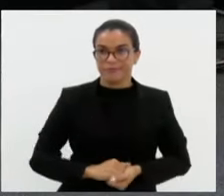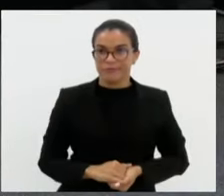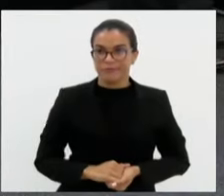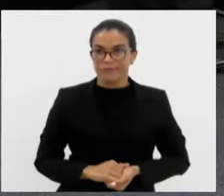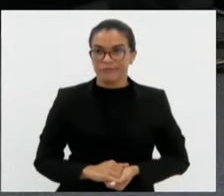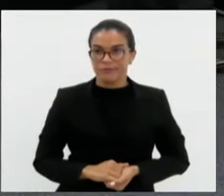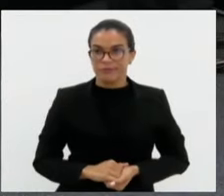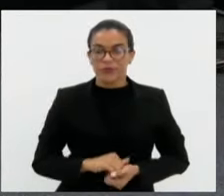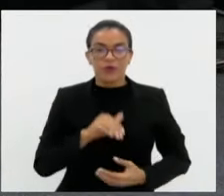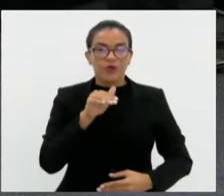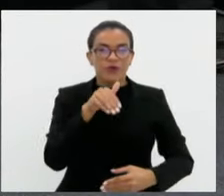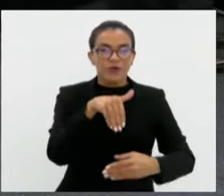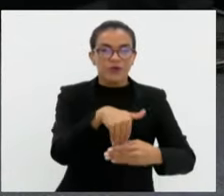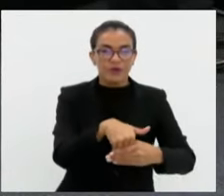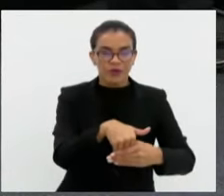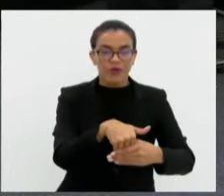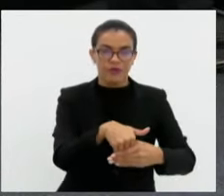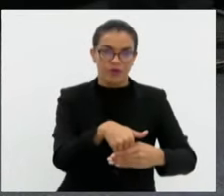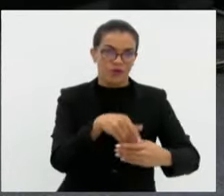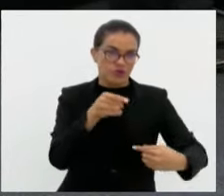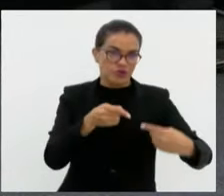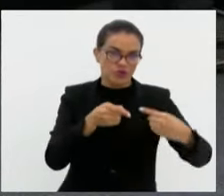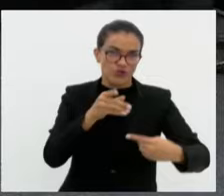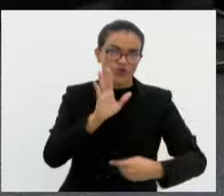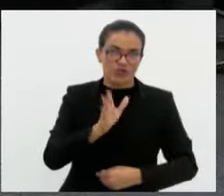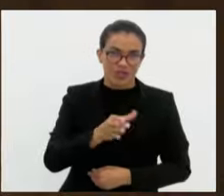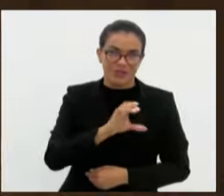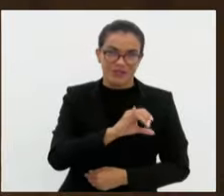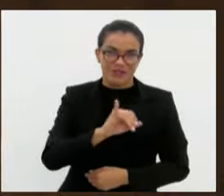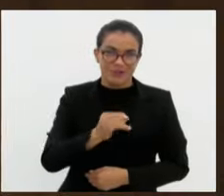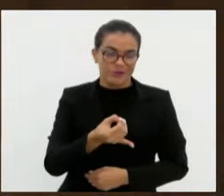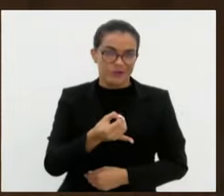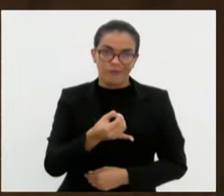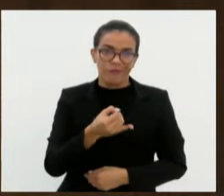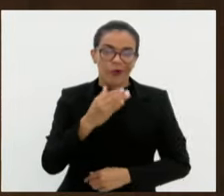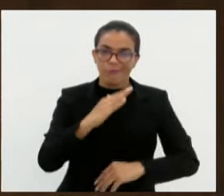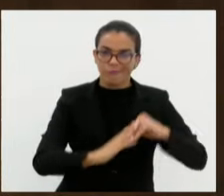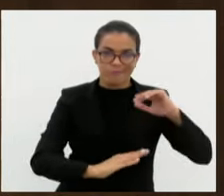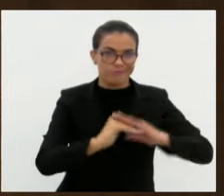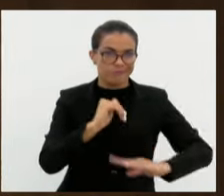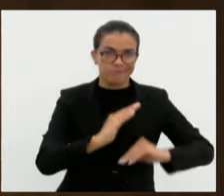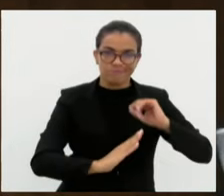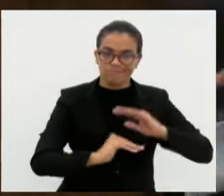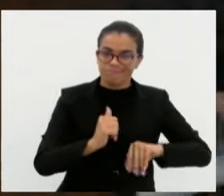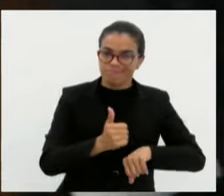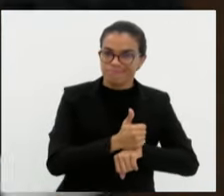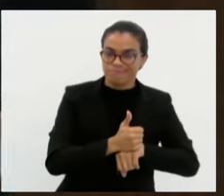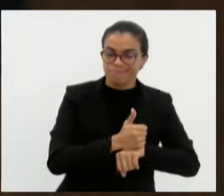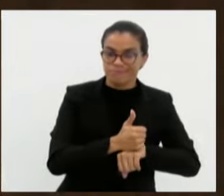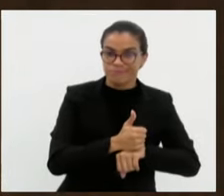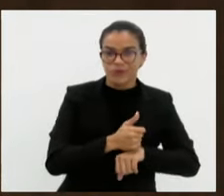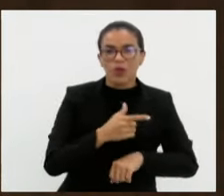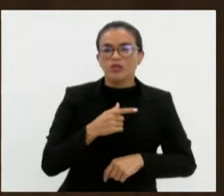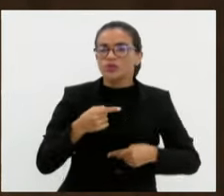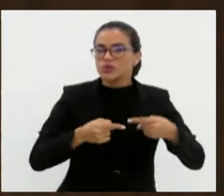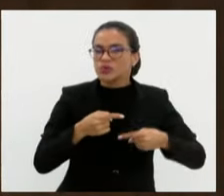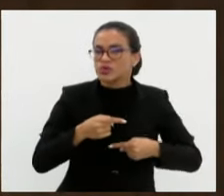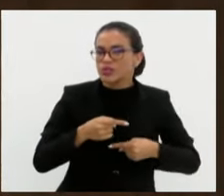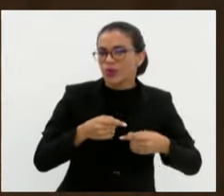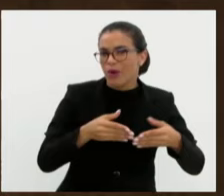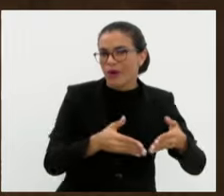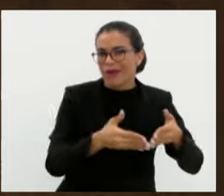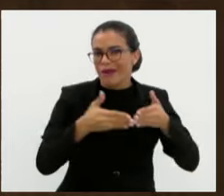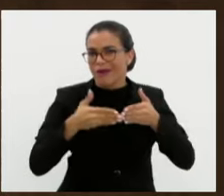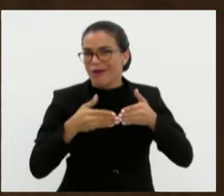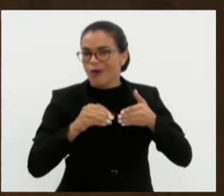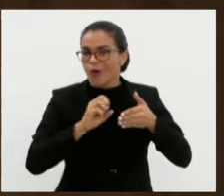O voto discutido ontem na CCJ foi eminentemente técnico. nós não estávamos discutindo o afastamento ou